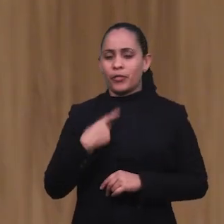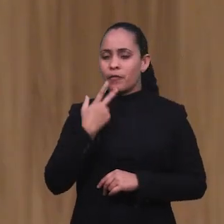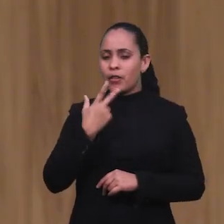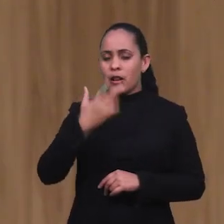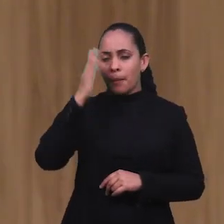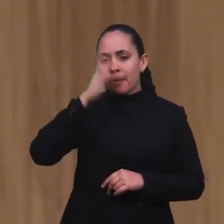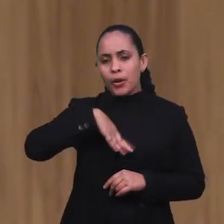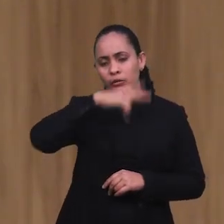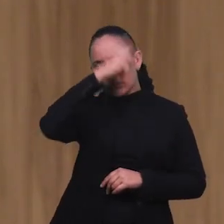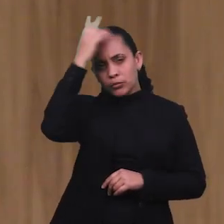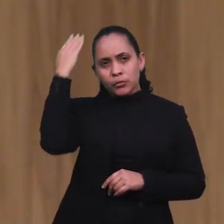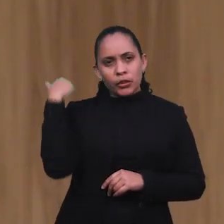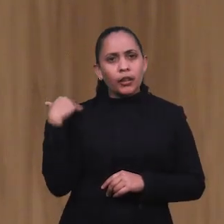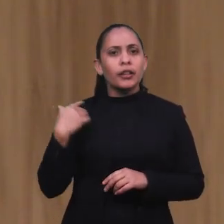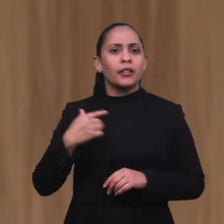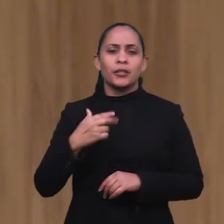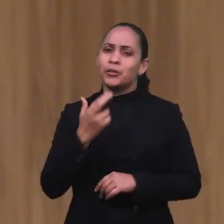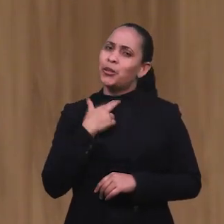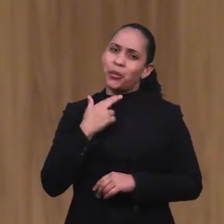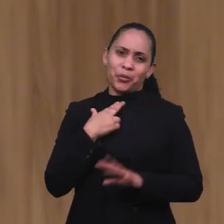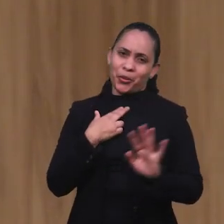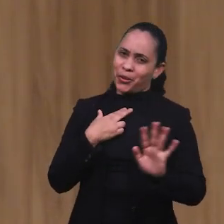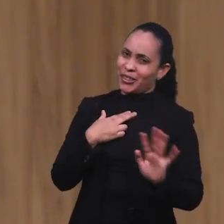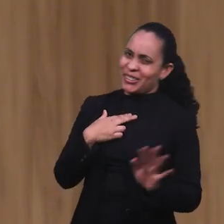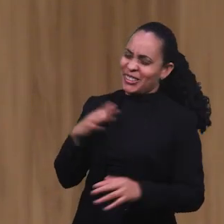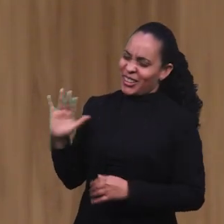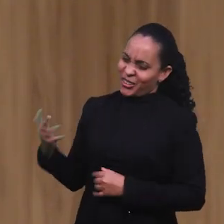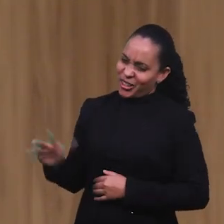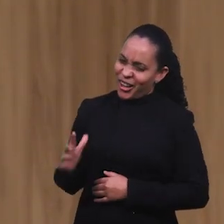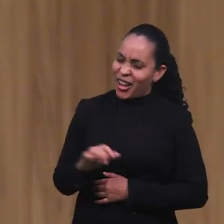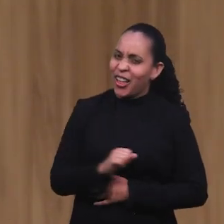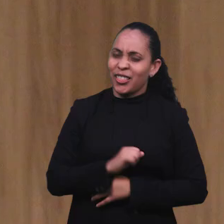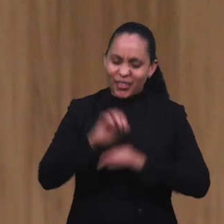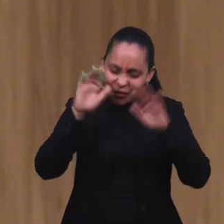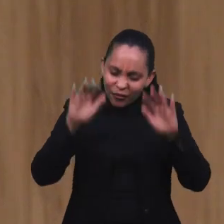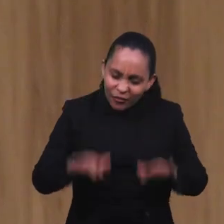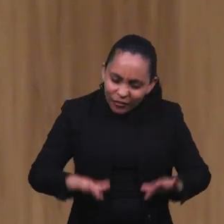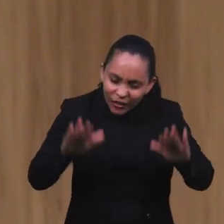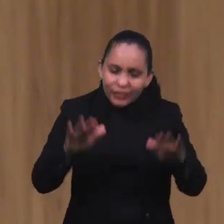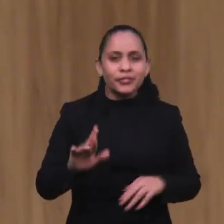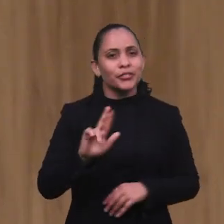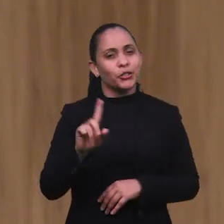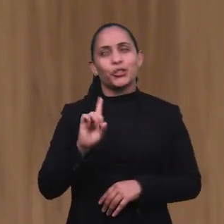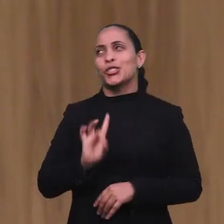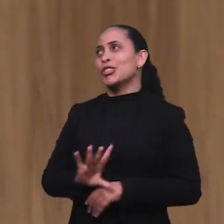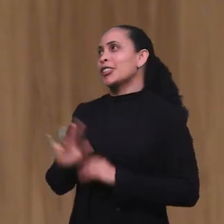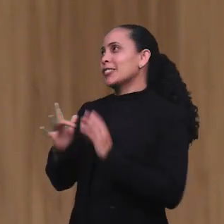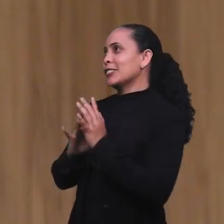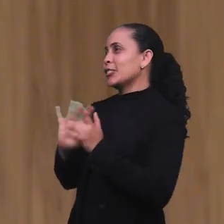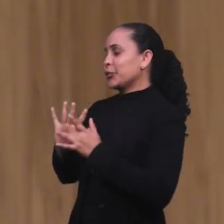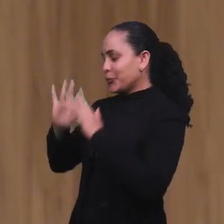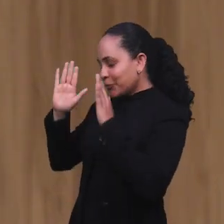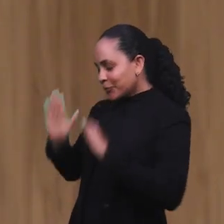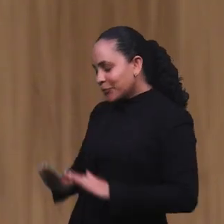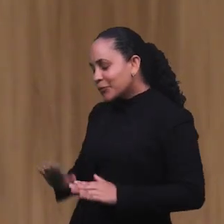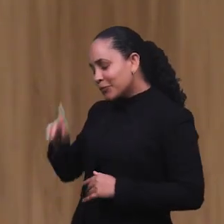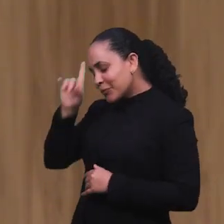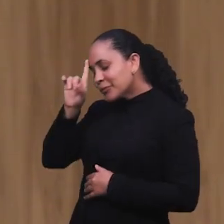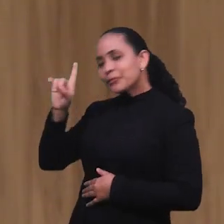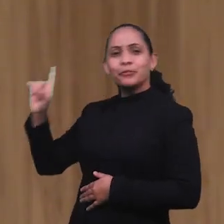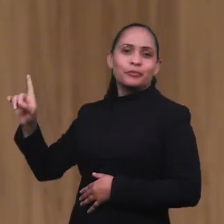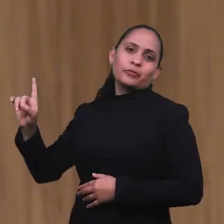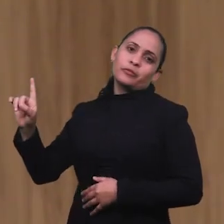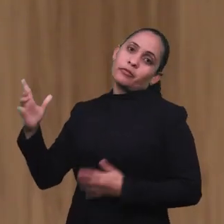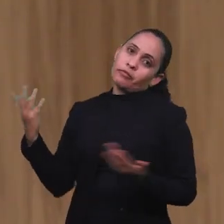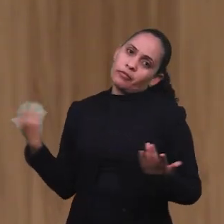falar mal de Maria, mas temos que falar o seguinte, ela jamais pode ser reverenciada, adorada, coisa nenhuma. A adoração somente de Jesus, esse que é o grande